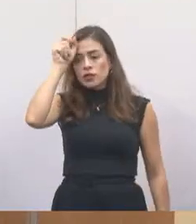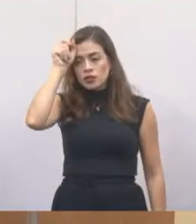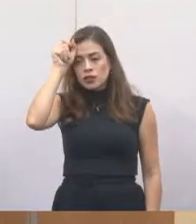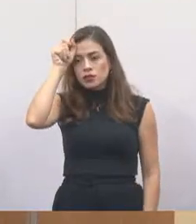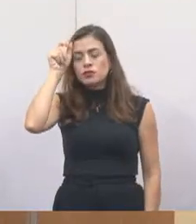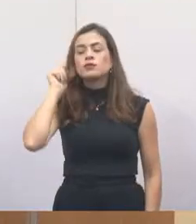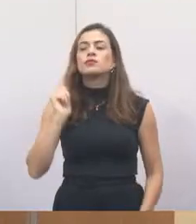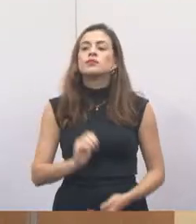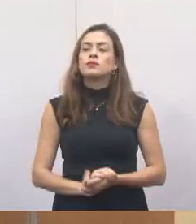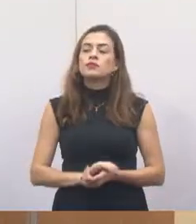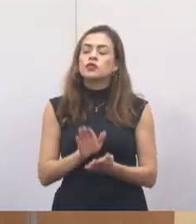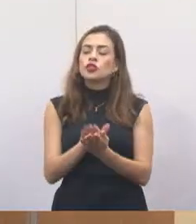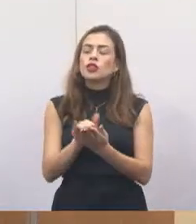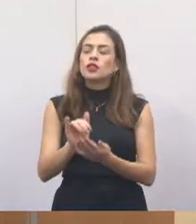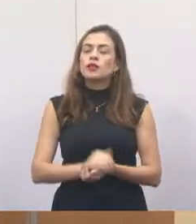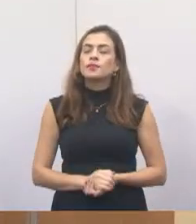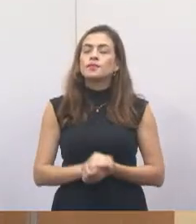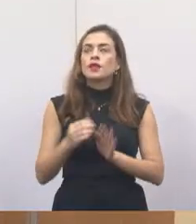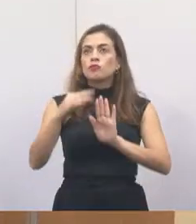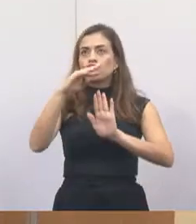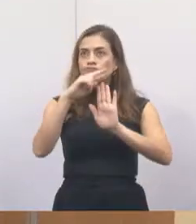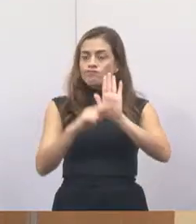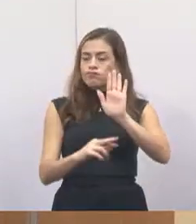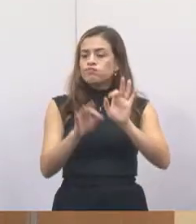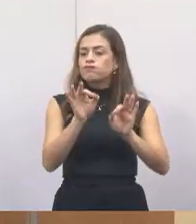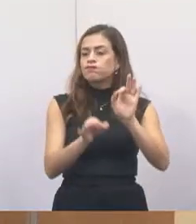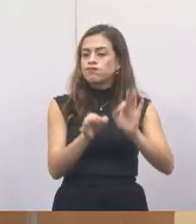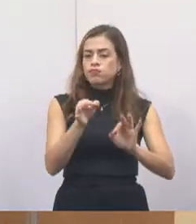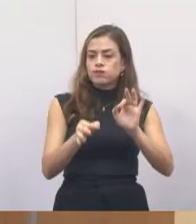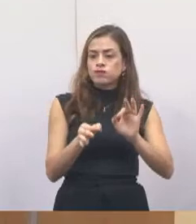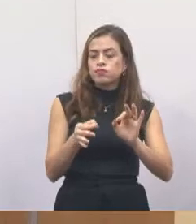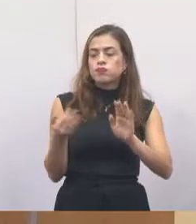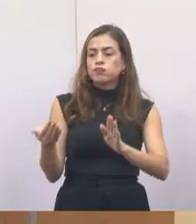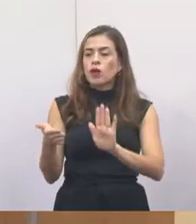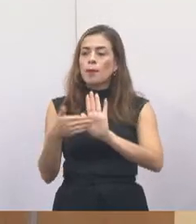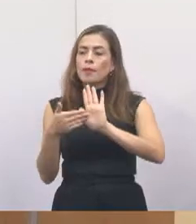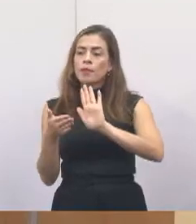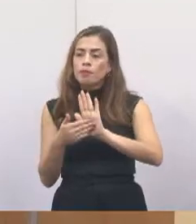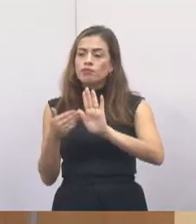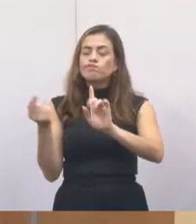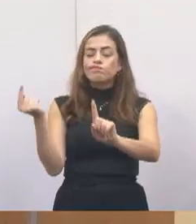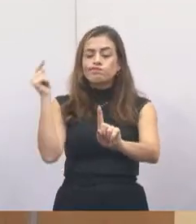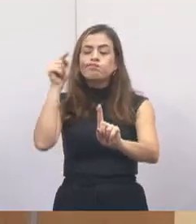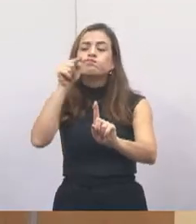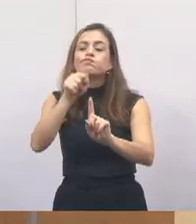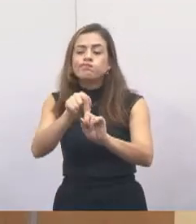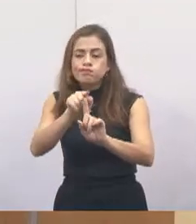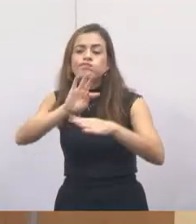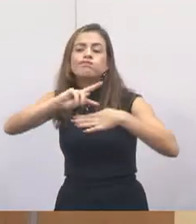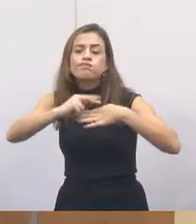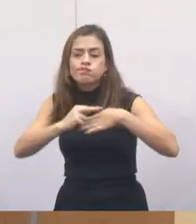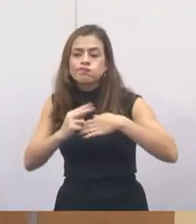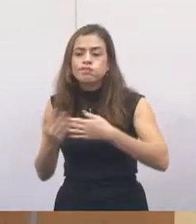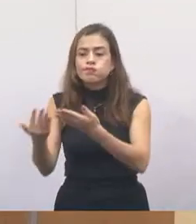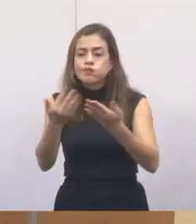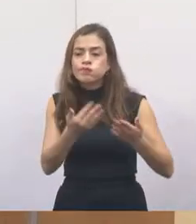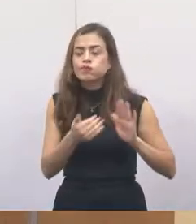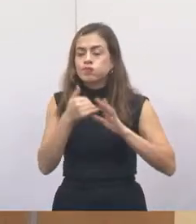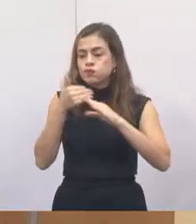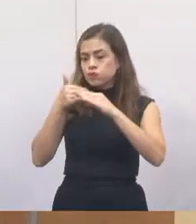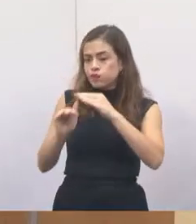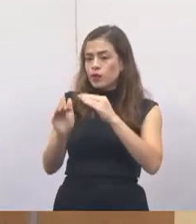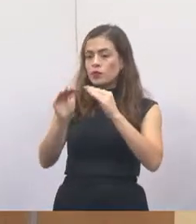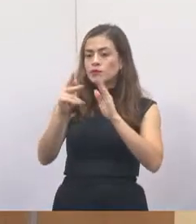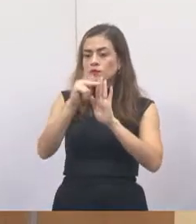Justificando, nesses termos, a fim de que a proposta possa alcançar plenamente seus objetivos, encaminhamos o projeto de